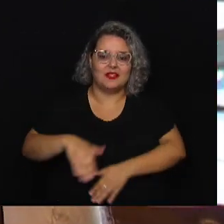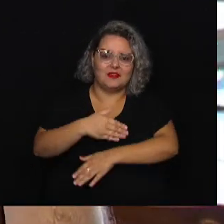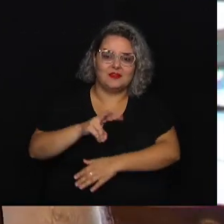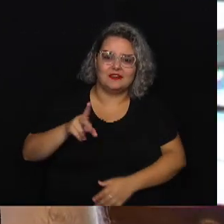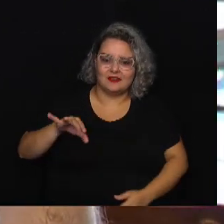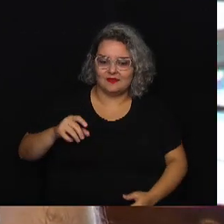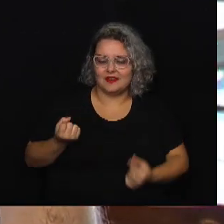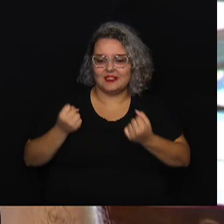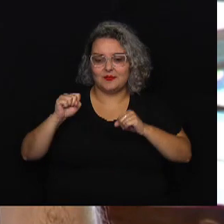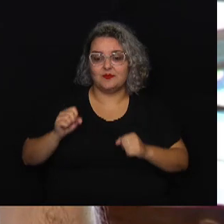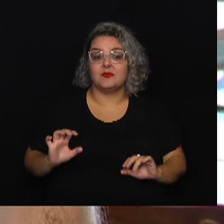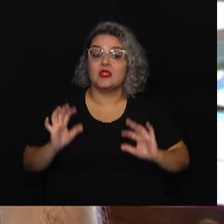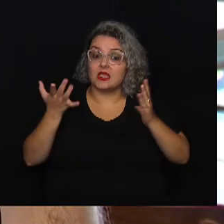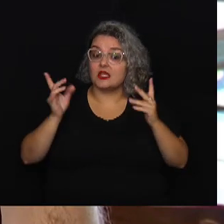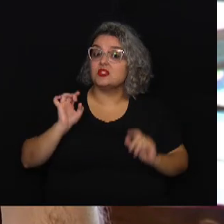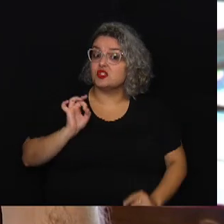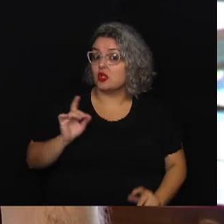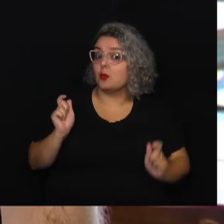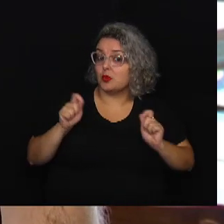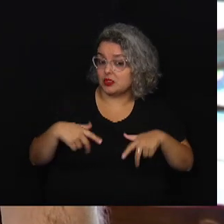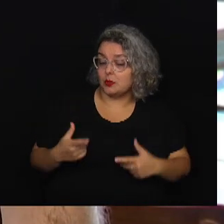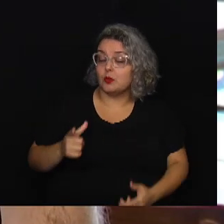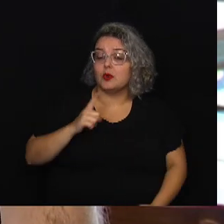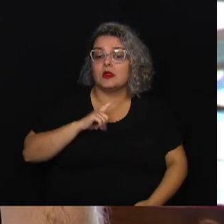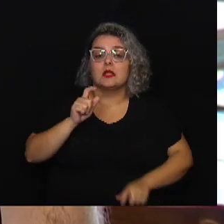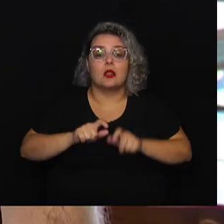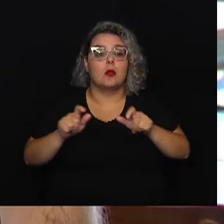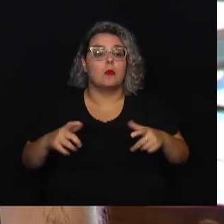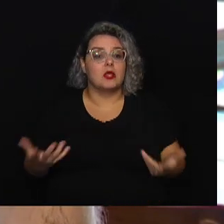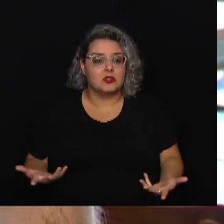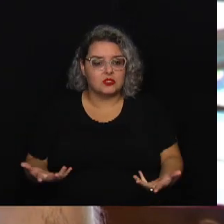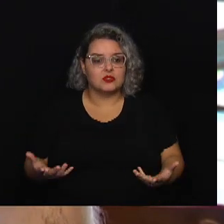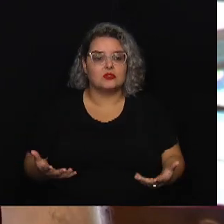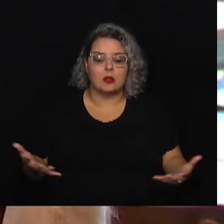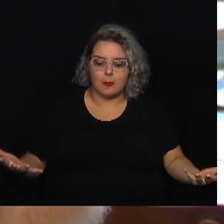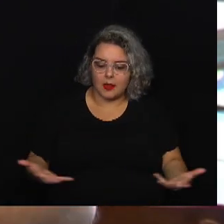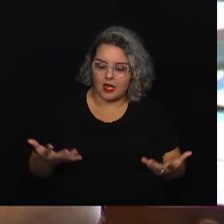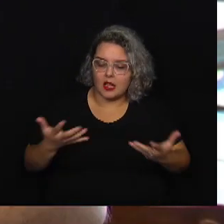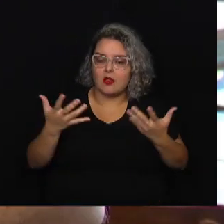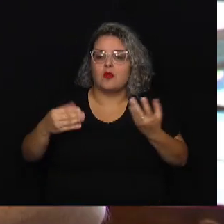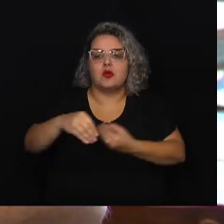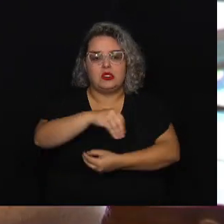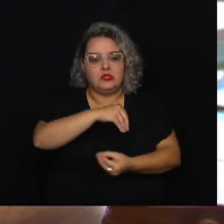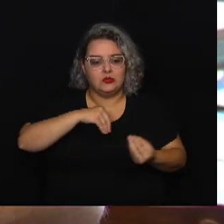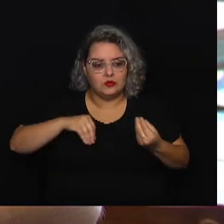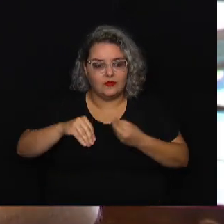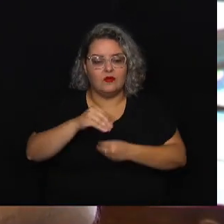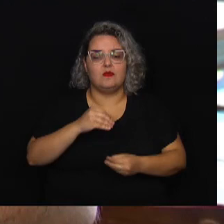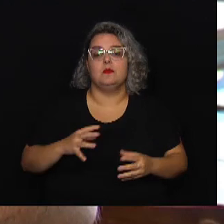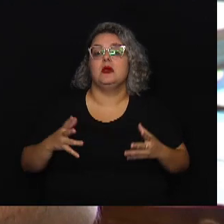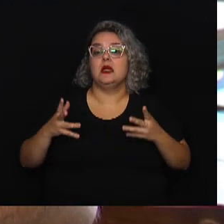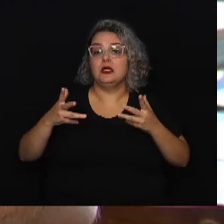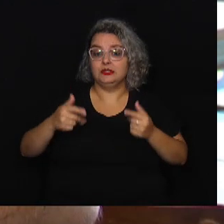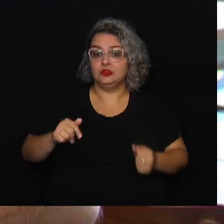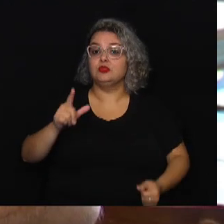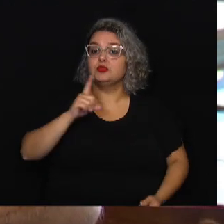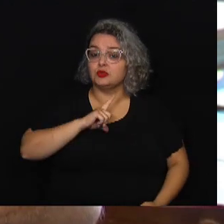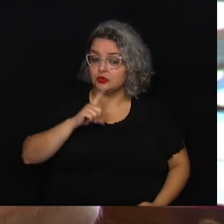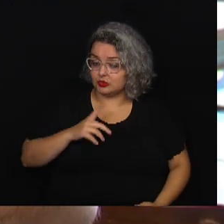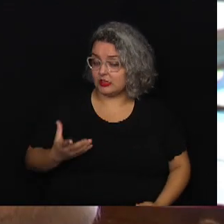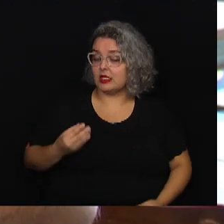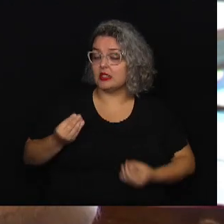E essa festa só é possível porque tem muita gente engajada, né? Muita gente envolvida para que tudo saia como